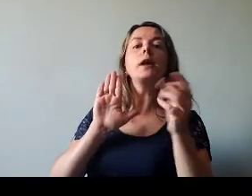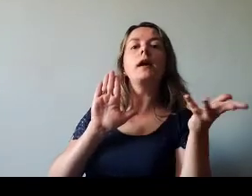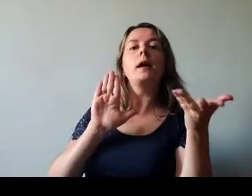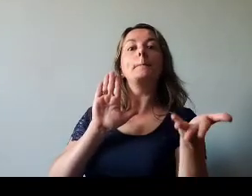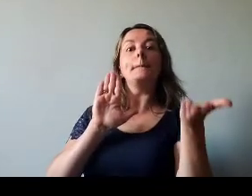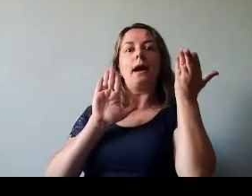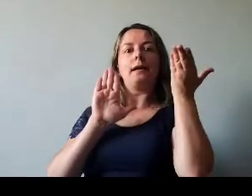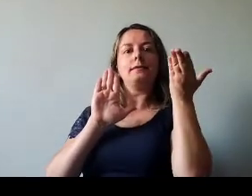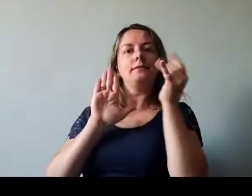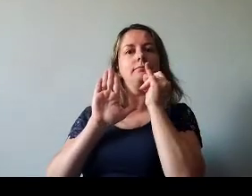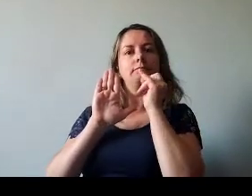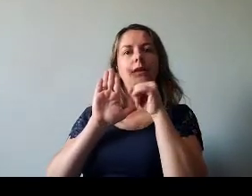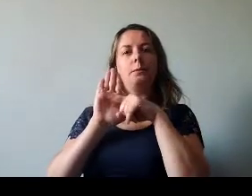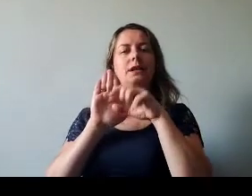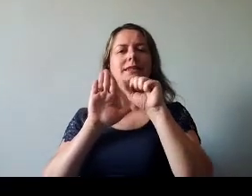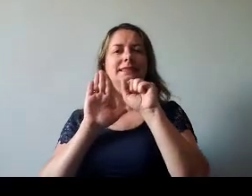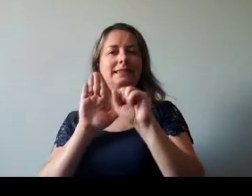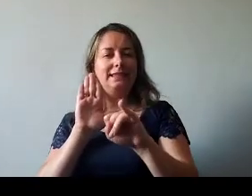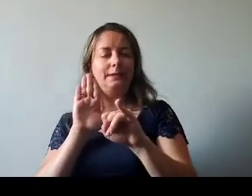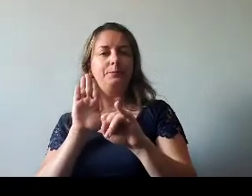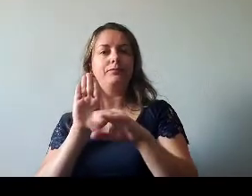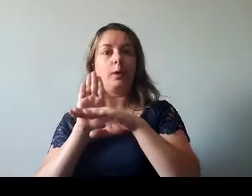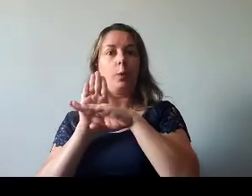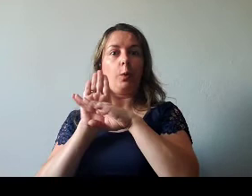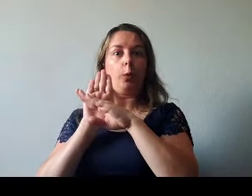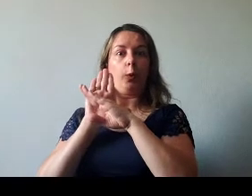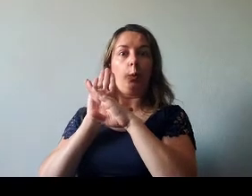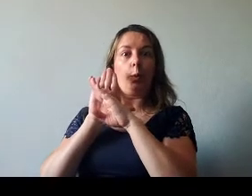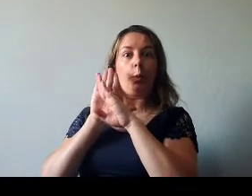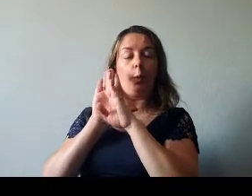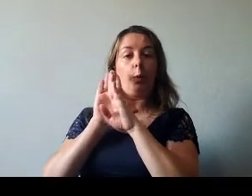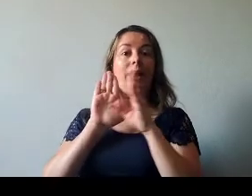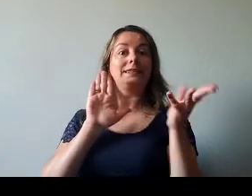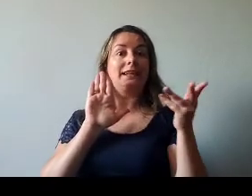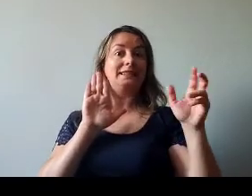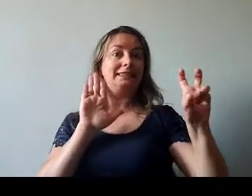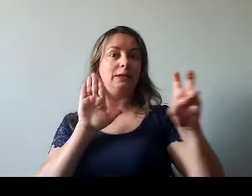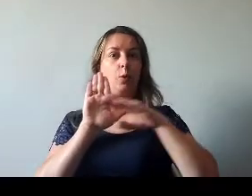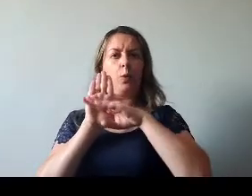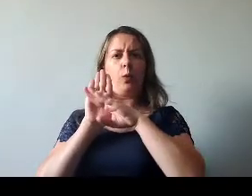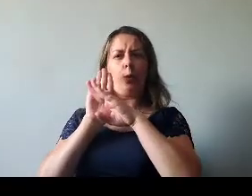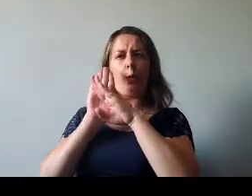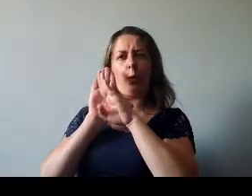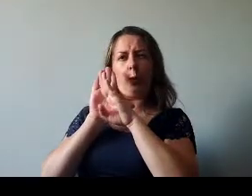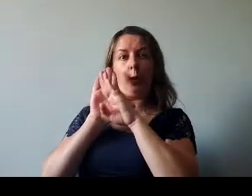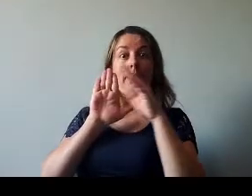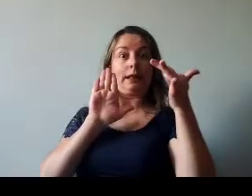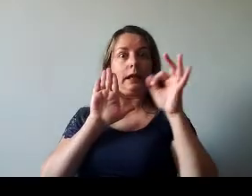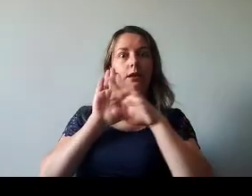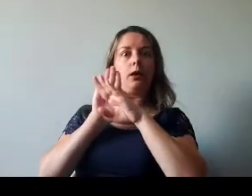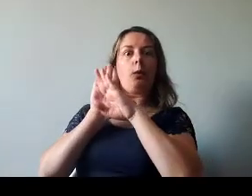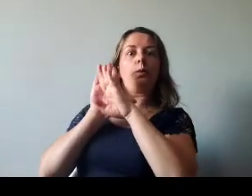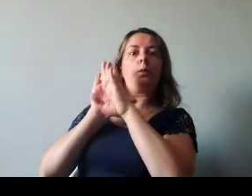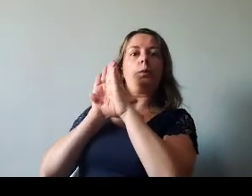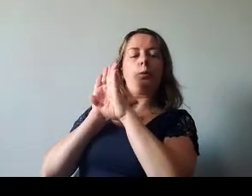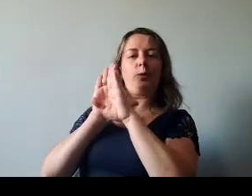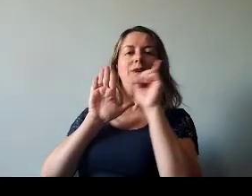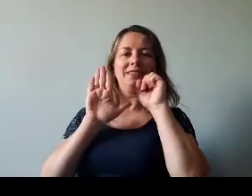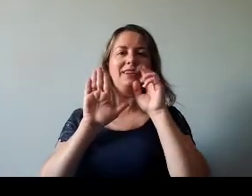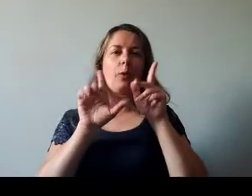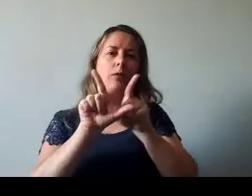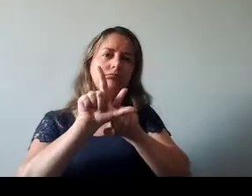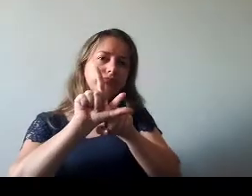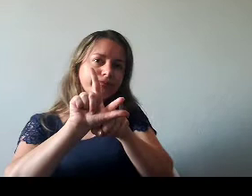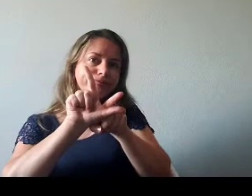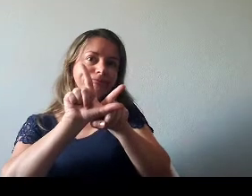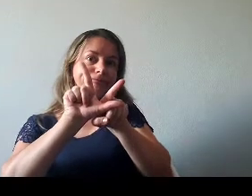de 3, então a aceleração de 5 seria mais aqui, uma aceleração de 10 já seria mais aqui, tá? Quanto mais inclinado